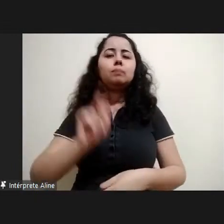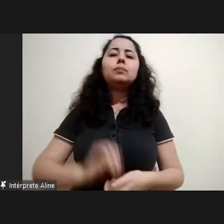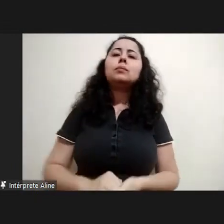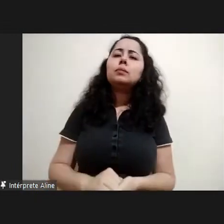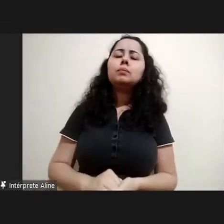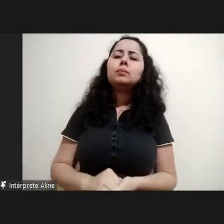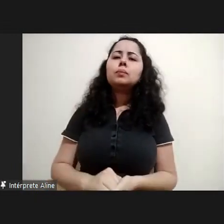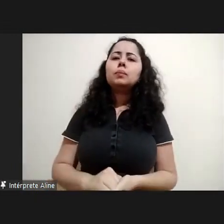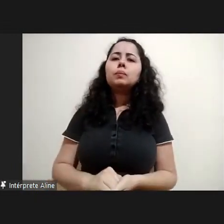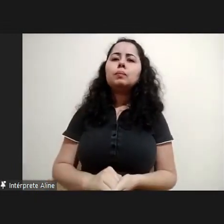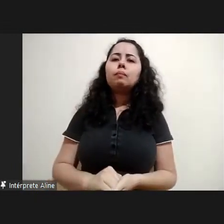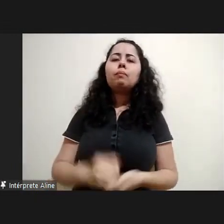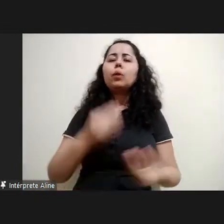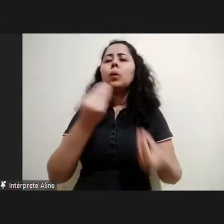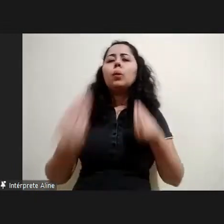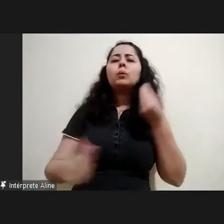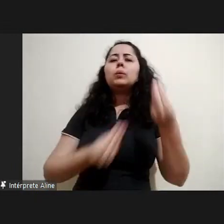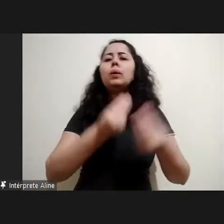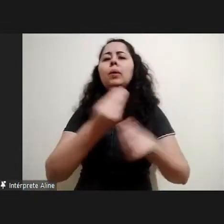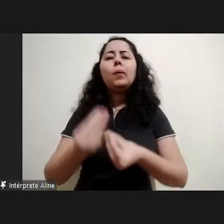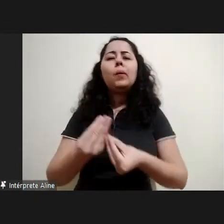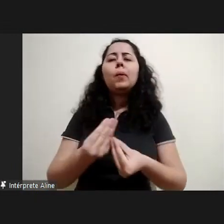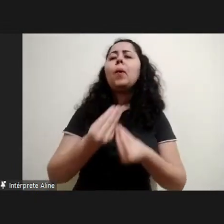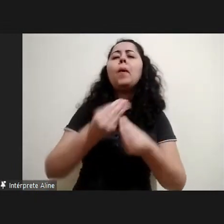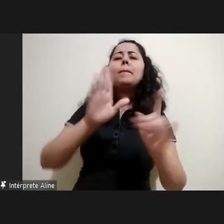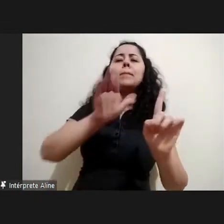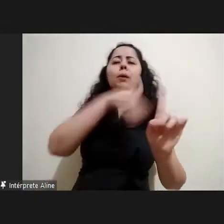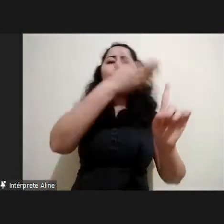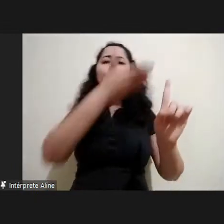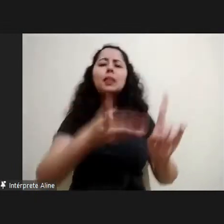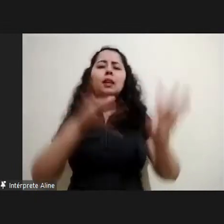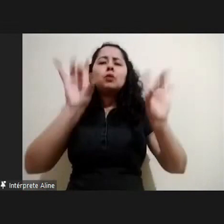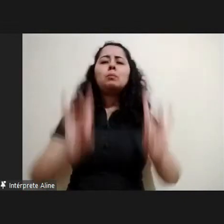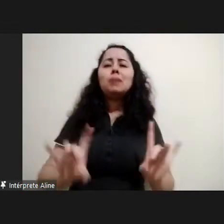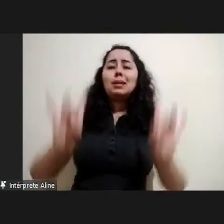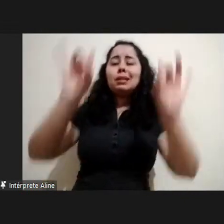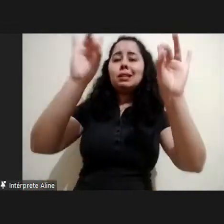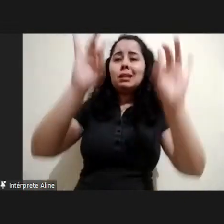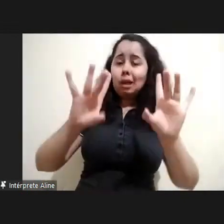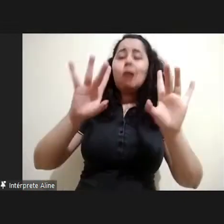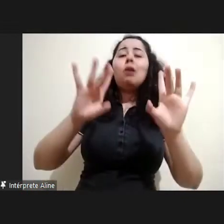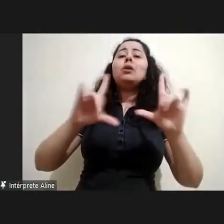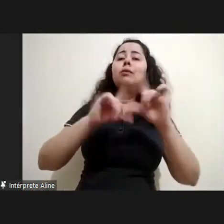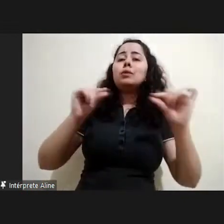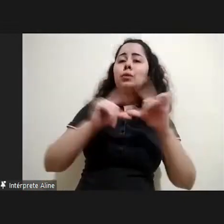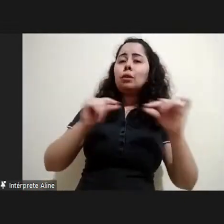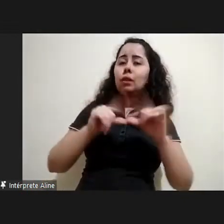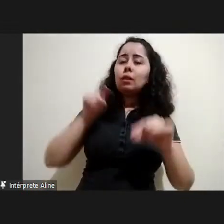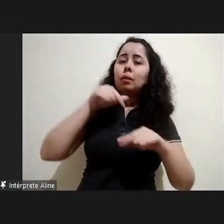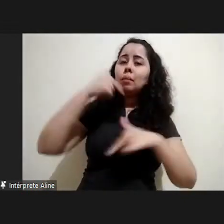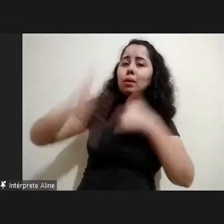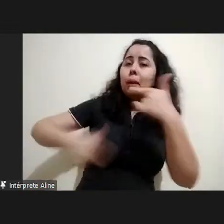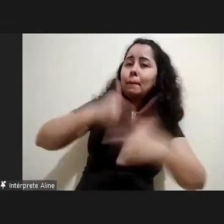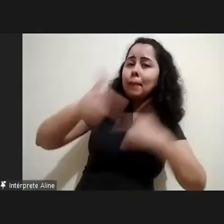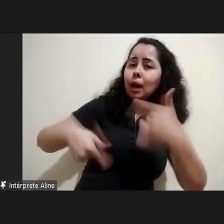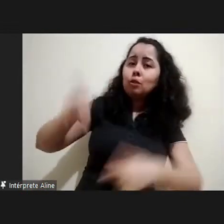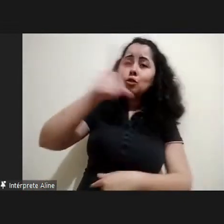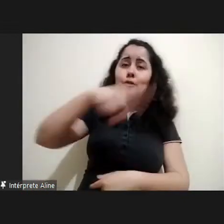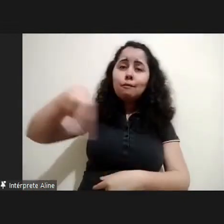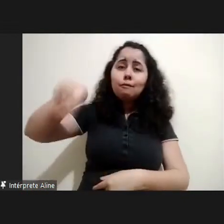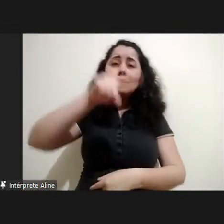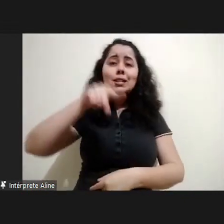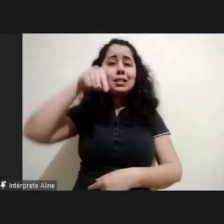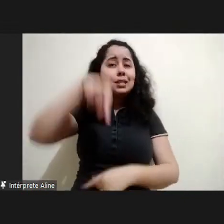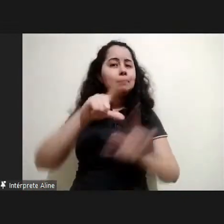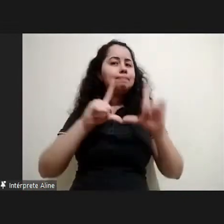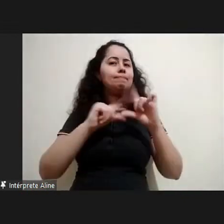reconhecimento da UFJF a essa trajetória que vocês tiveram na nossa instituição.